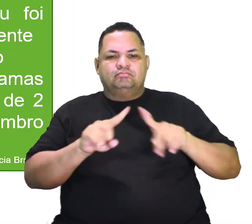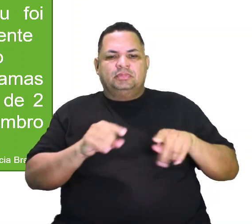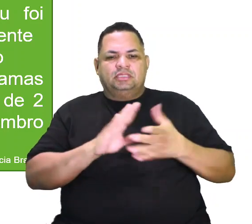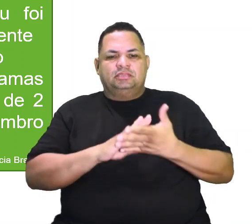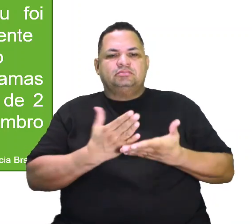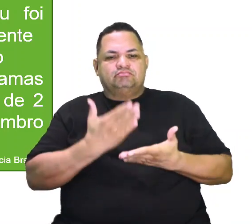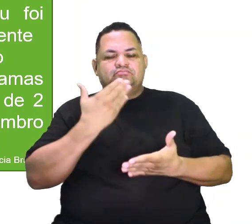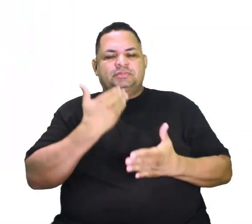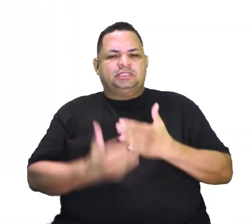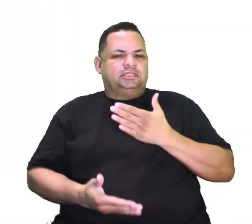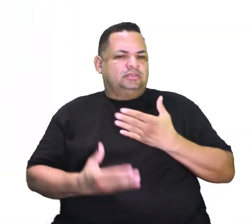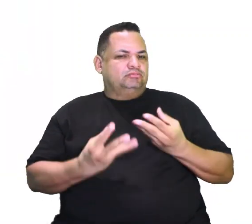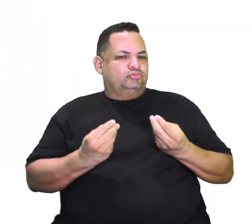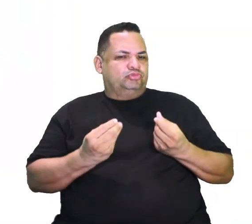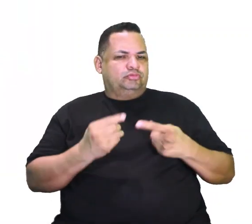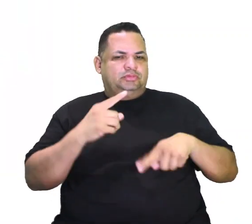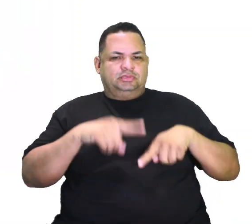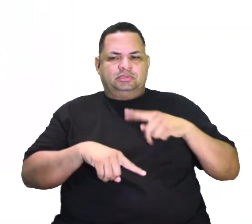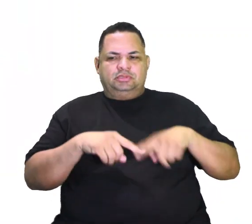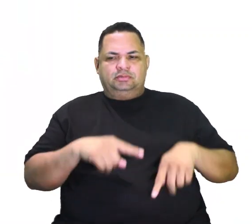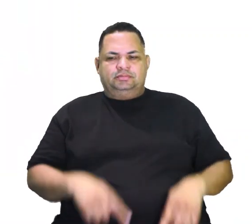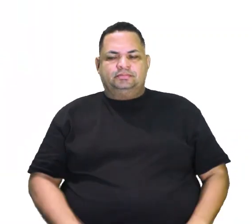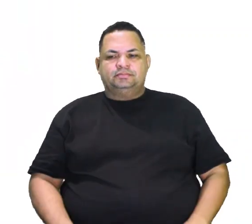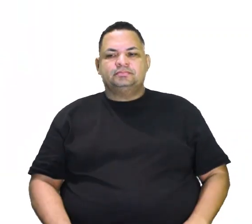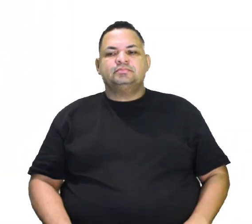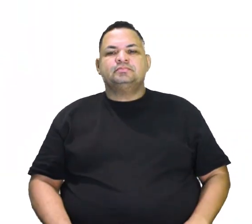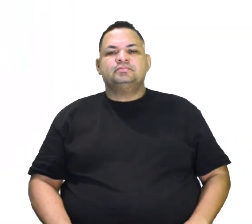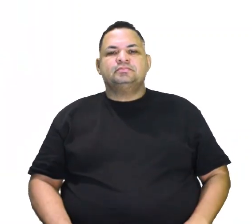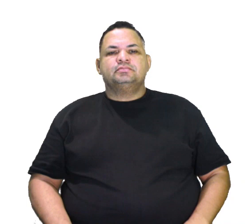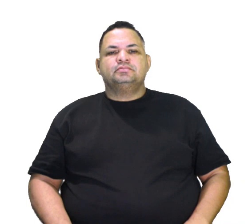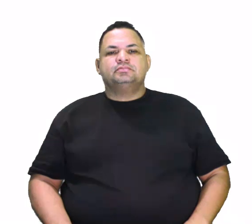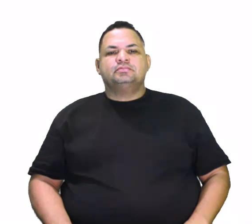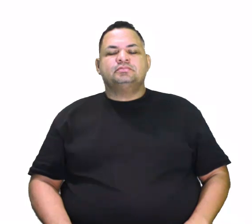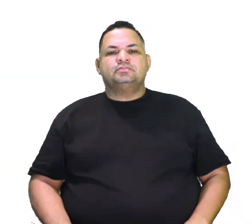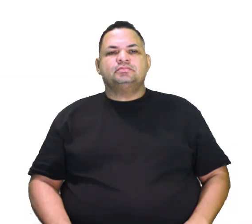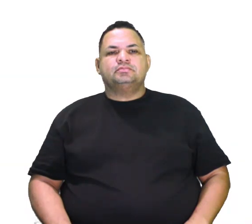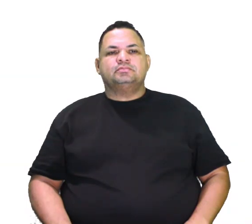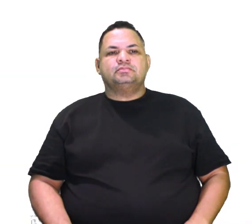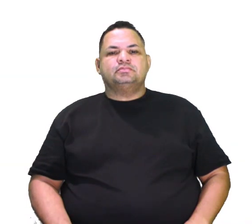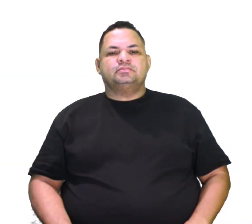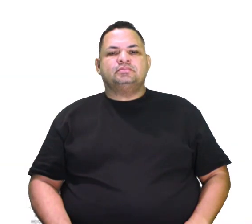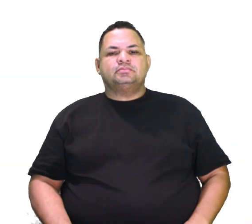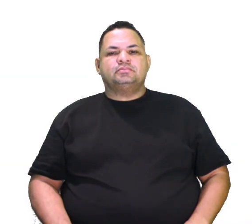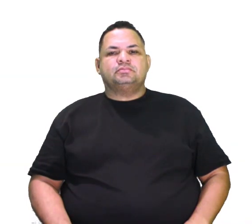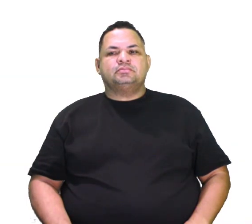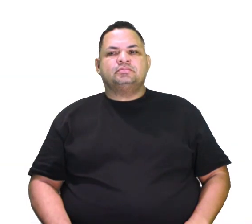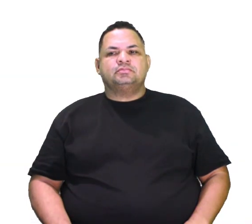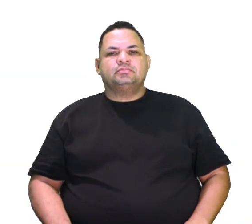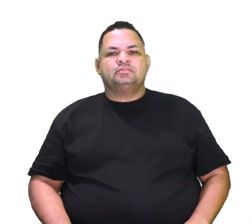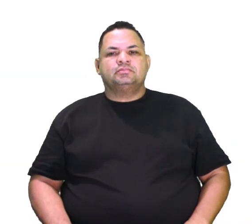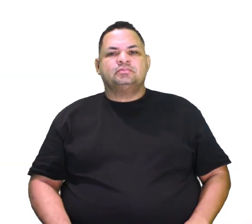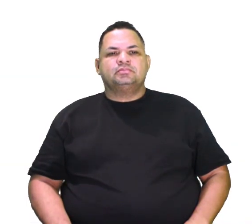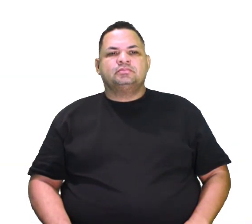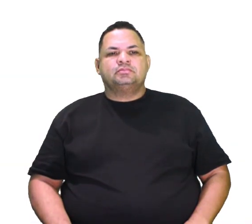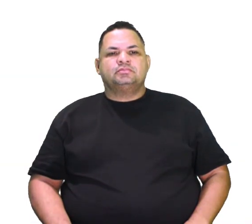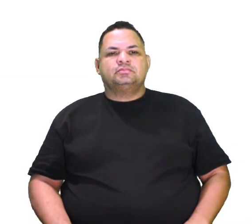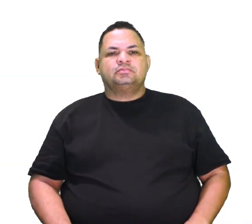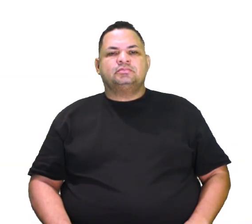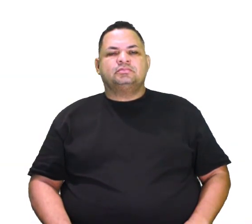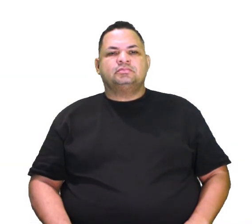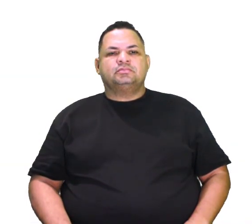Então, infelizmente, uma tristeza esse ocorrido. Seguindo, vamos para uma atividade interativa,